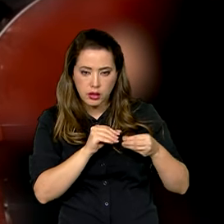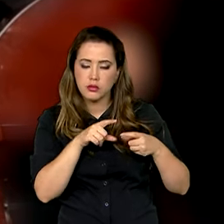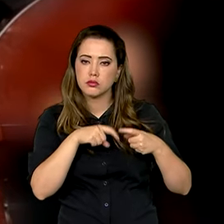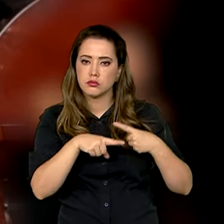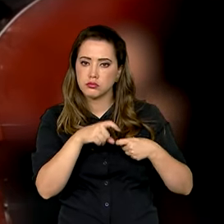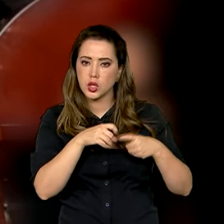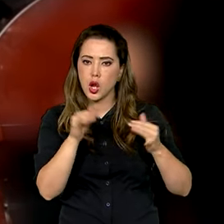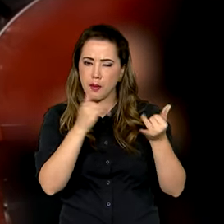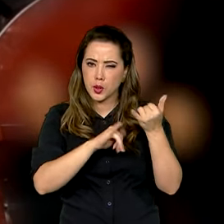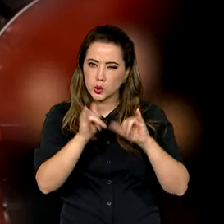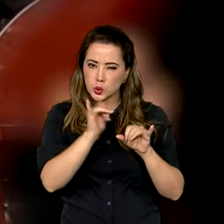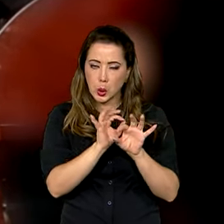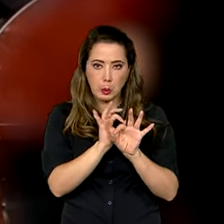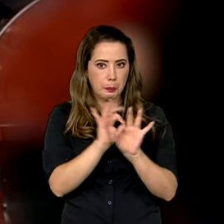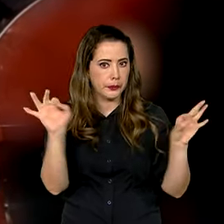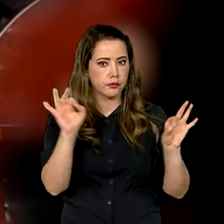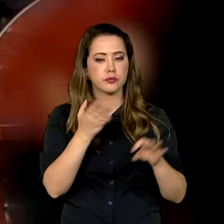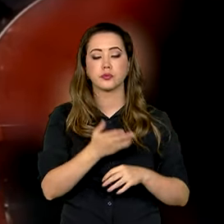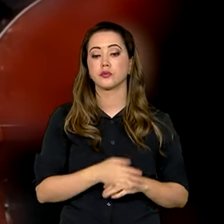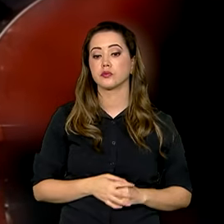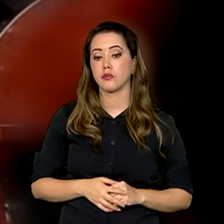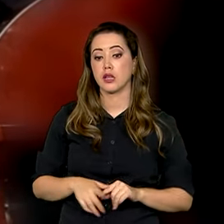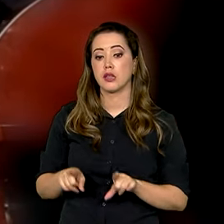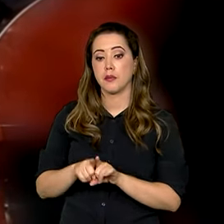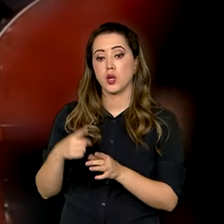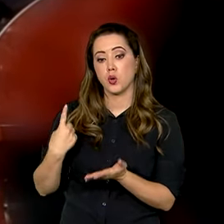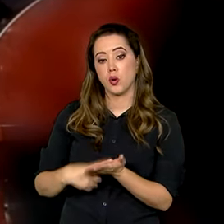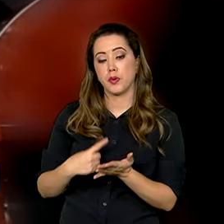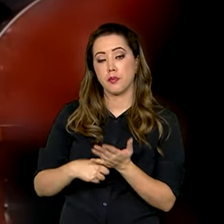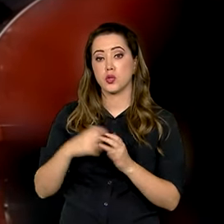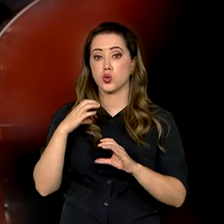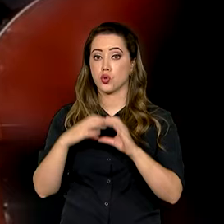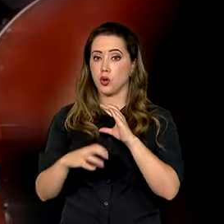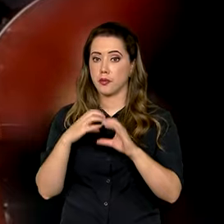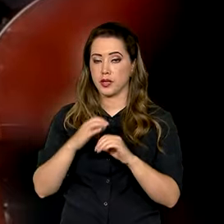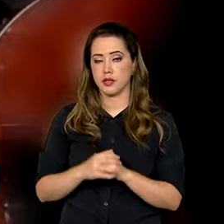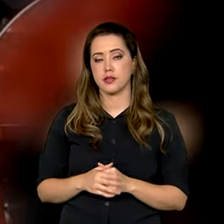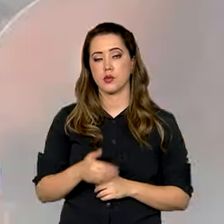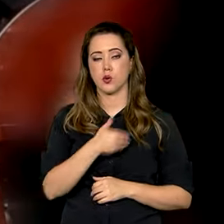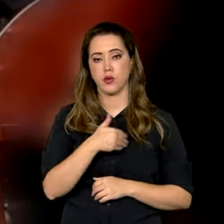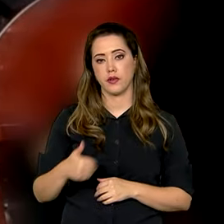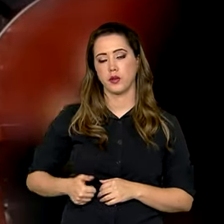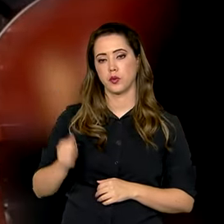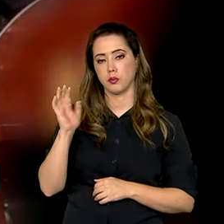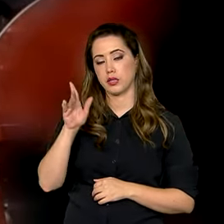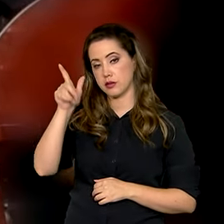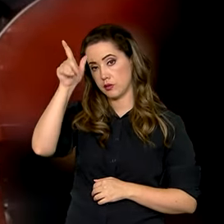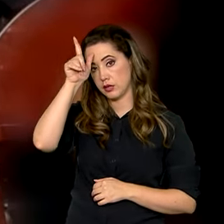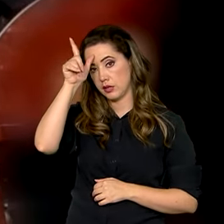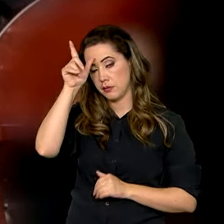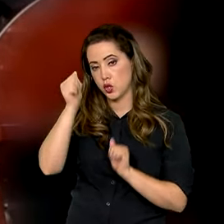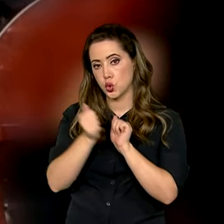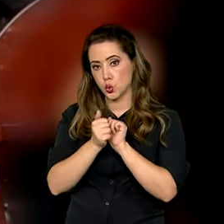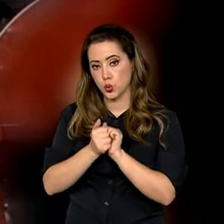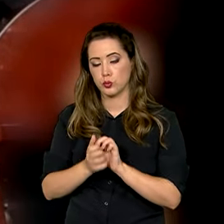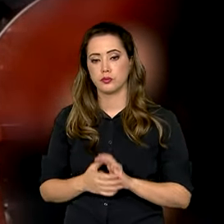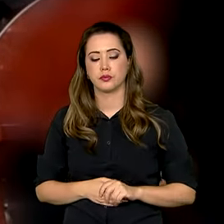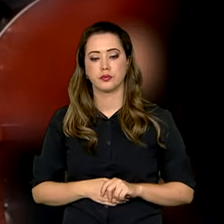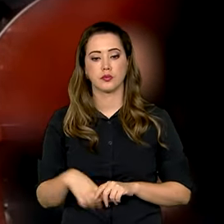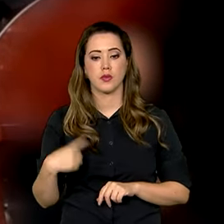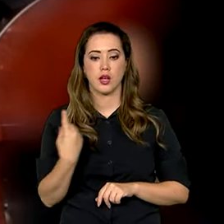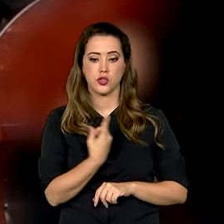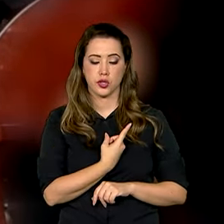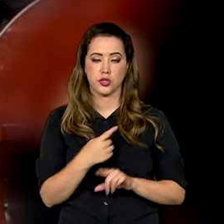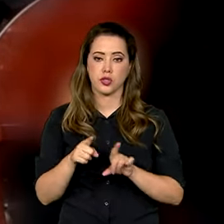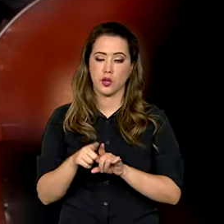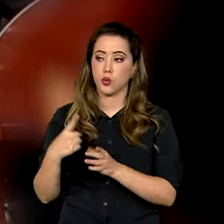foi firmado na área de comunicação entre os governos brasileiro e alemão. É um acordo com eles para que nós